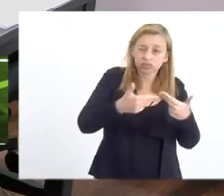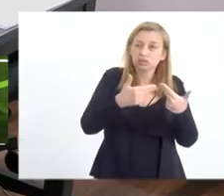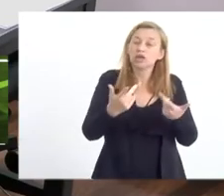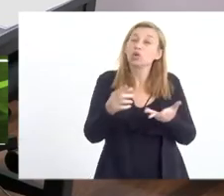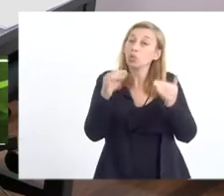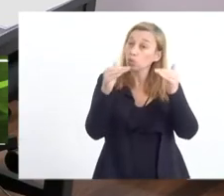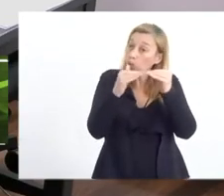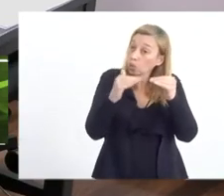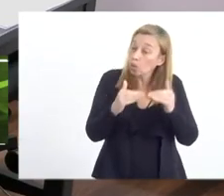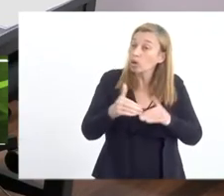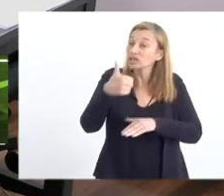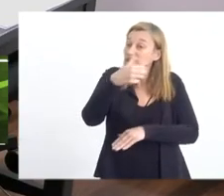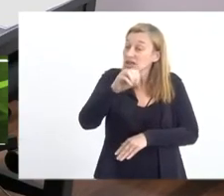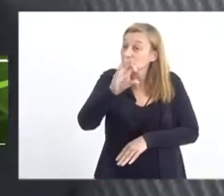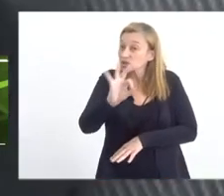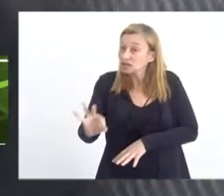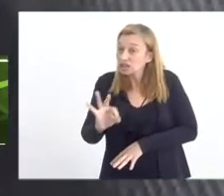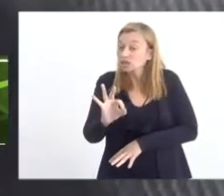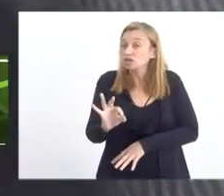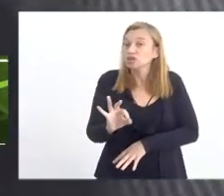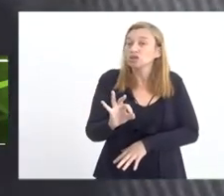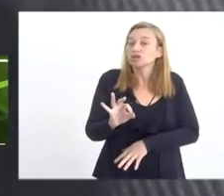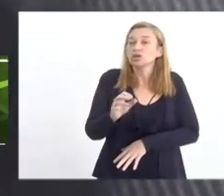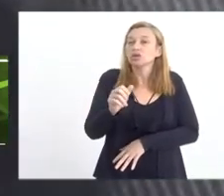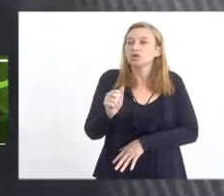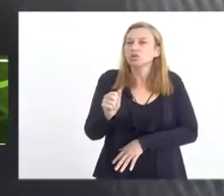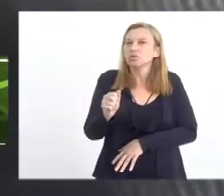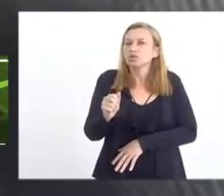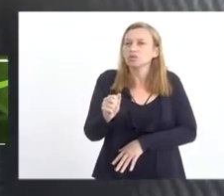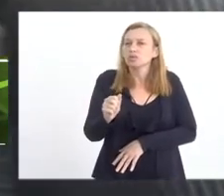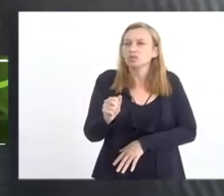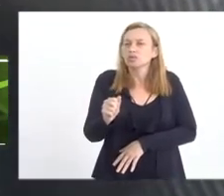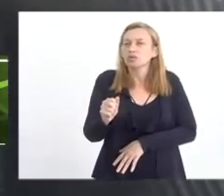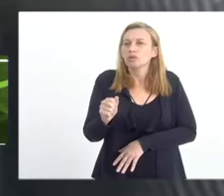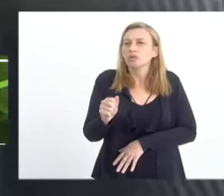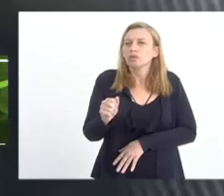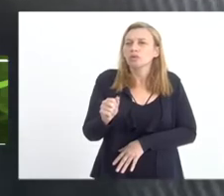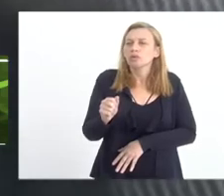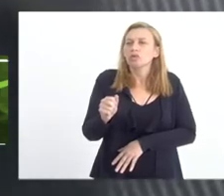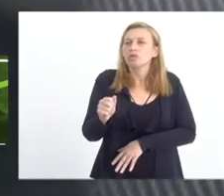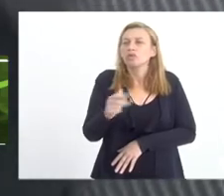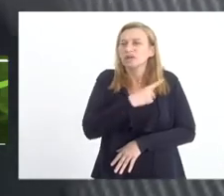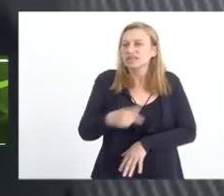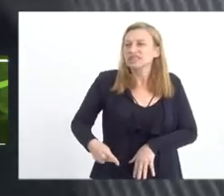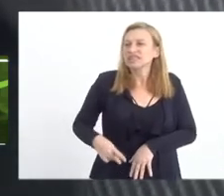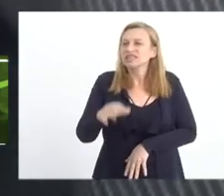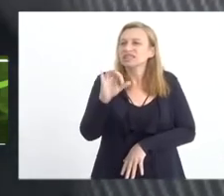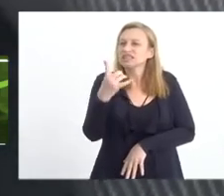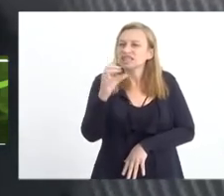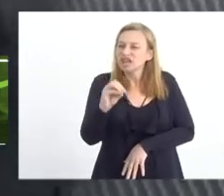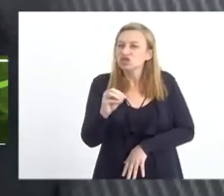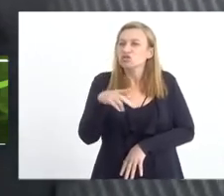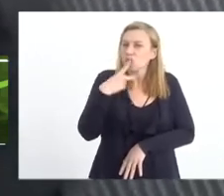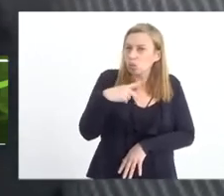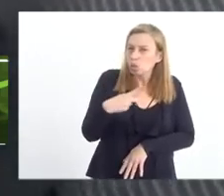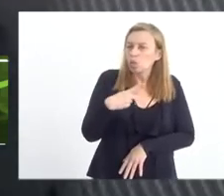concordo 100% com o que o presidente Sérgio Ricardo acabou de colocar,